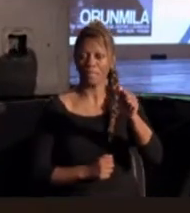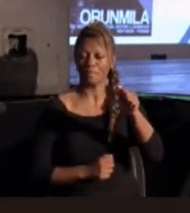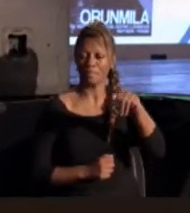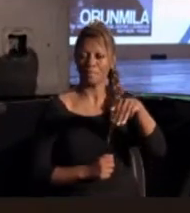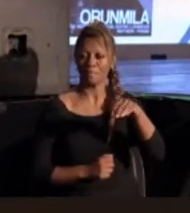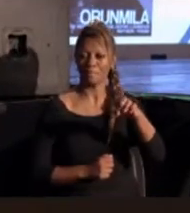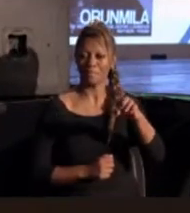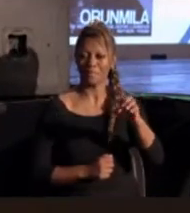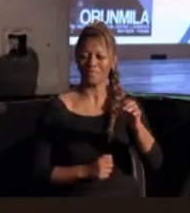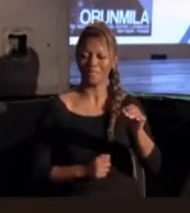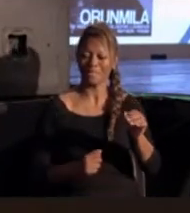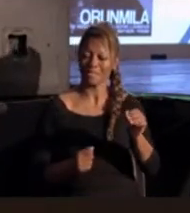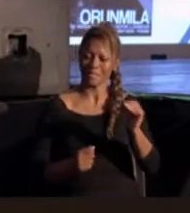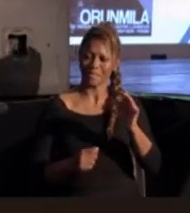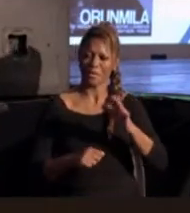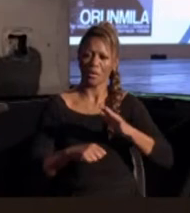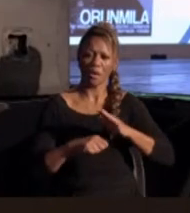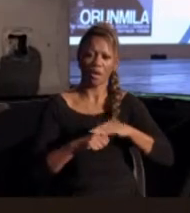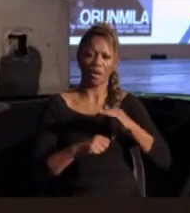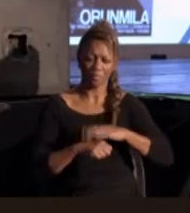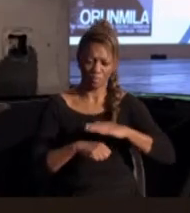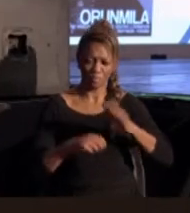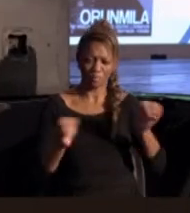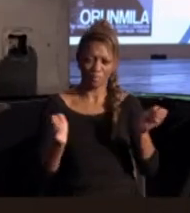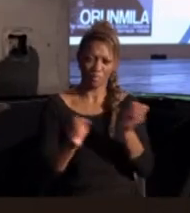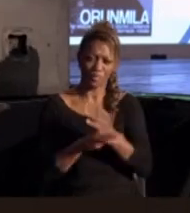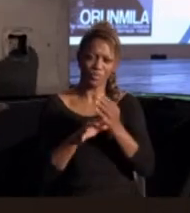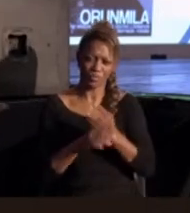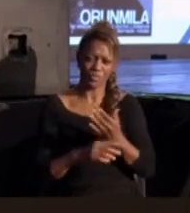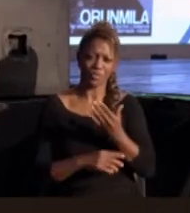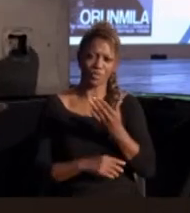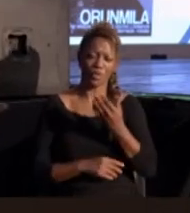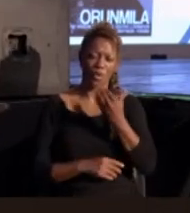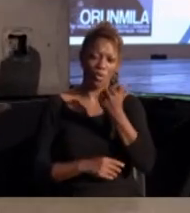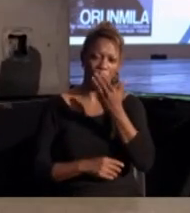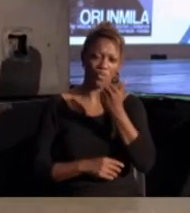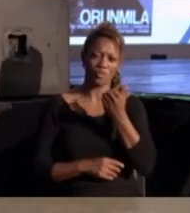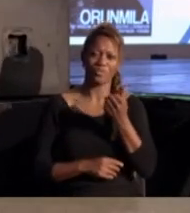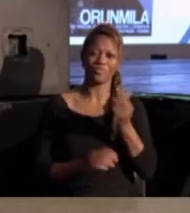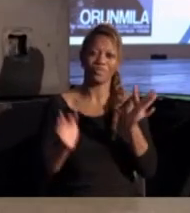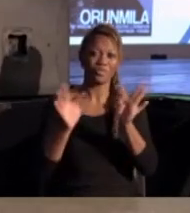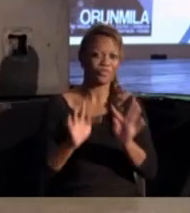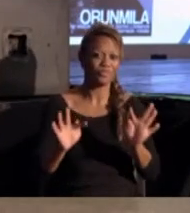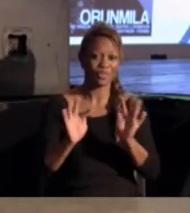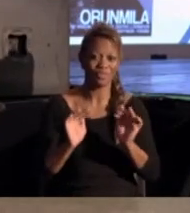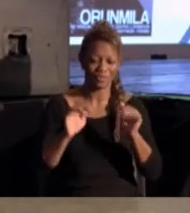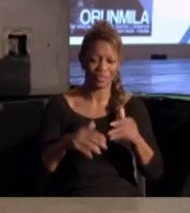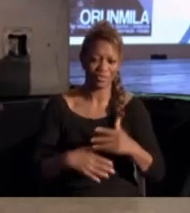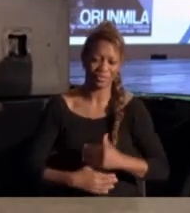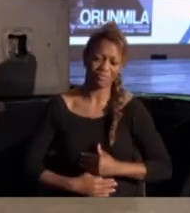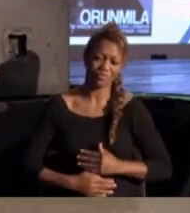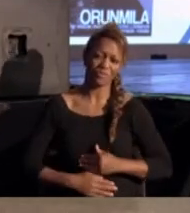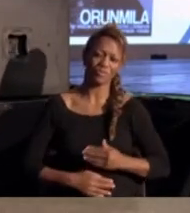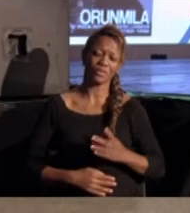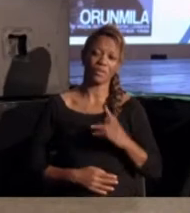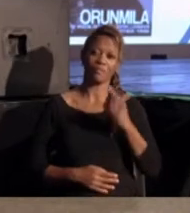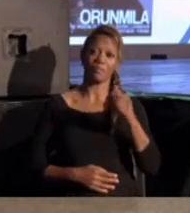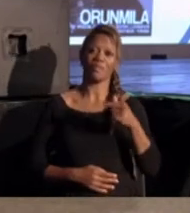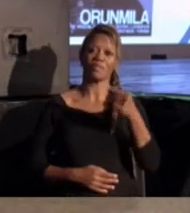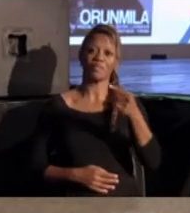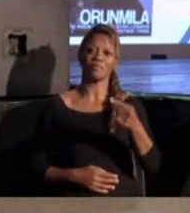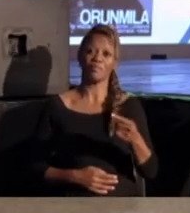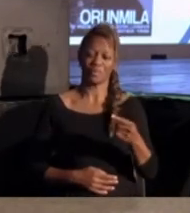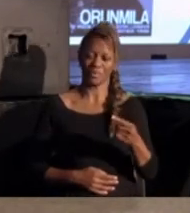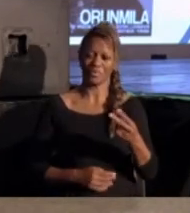feliz, satisfeito. Nunca tinha provado algo tão saboroso. E aí o rei continua e faz